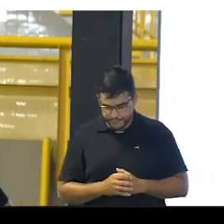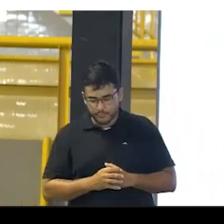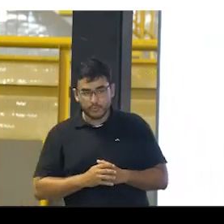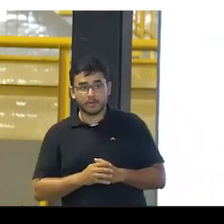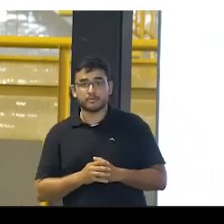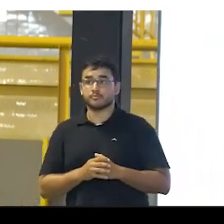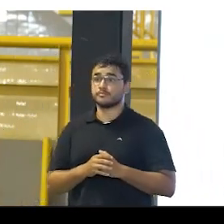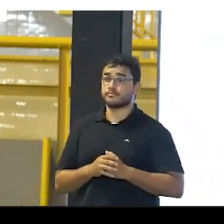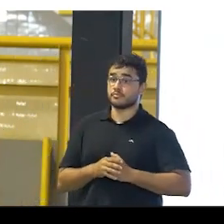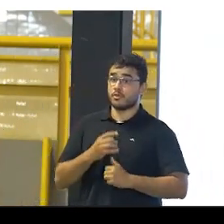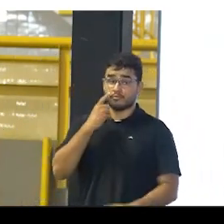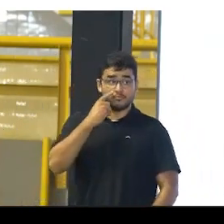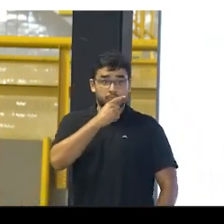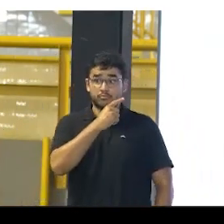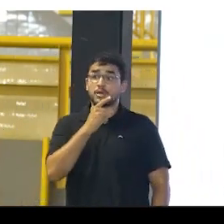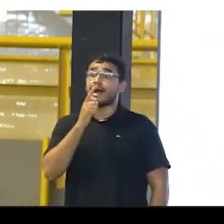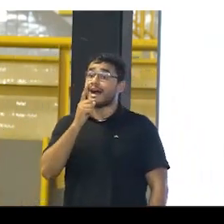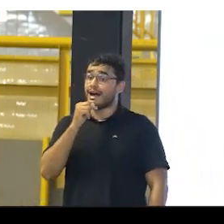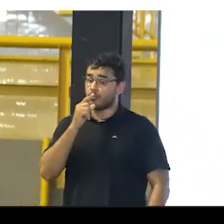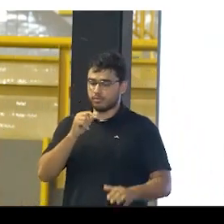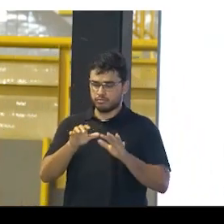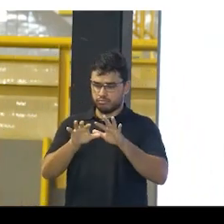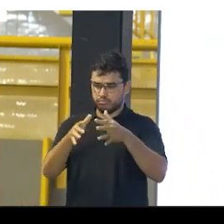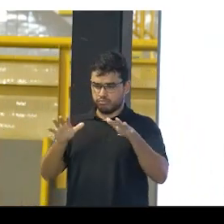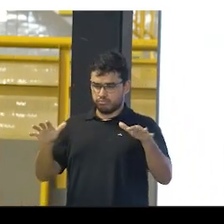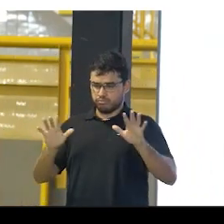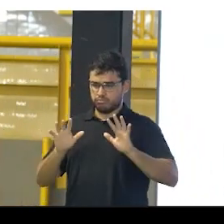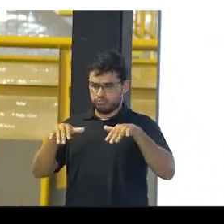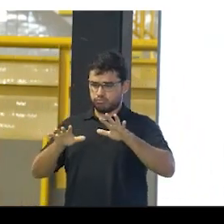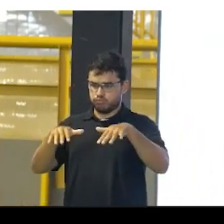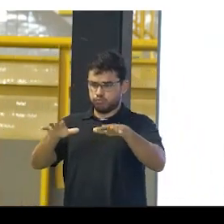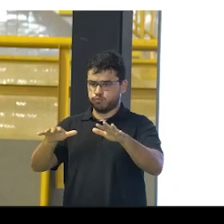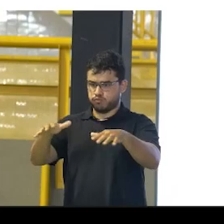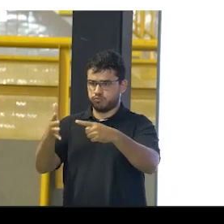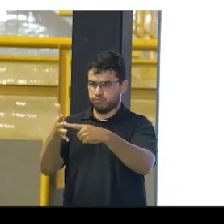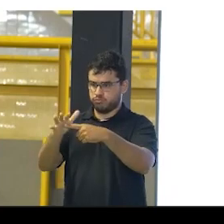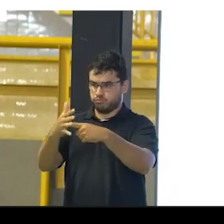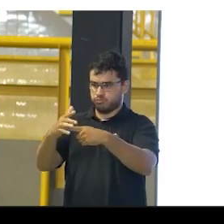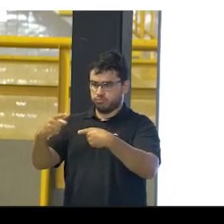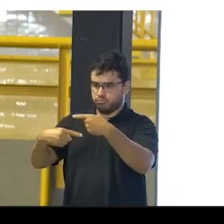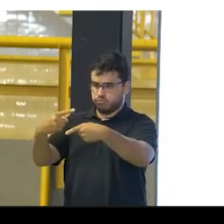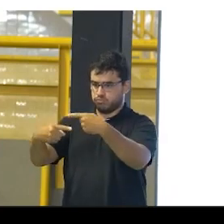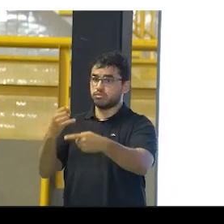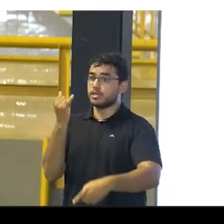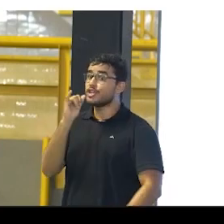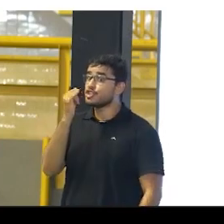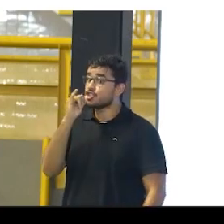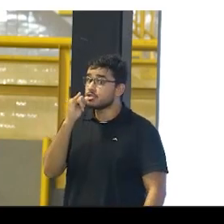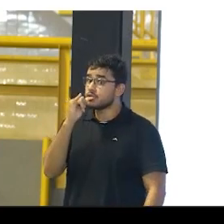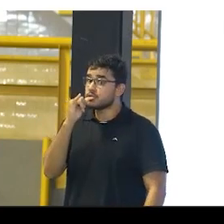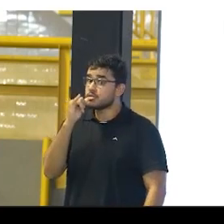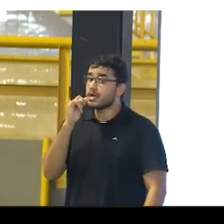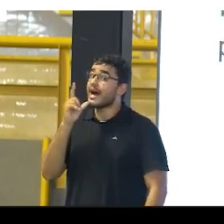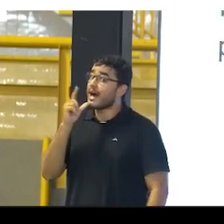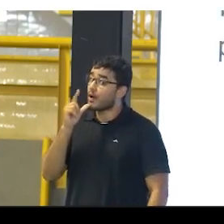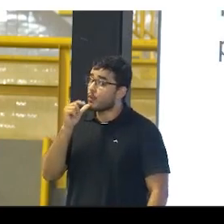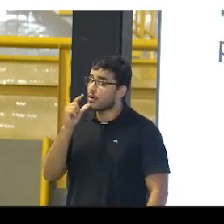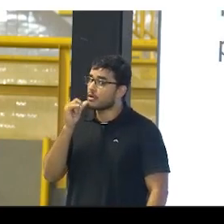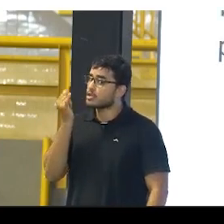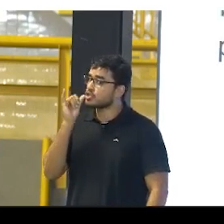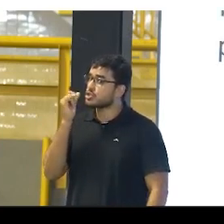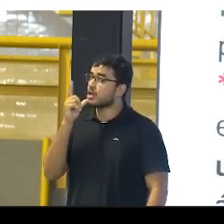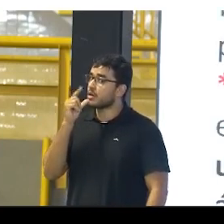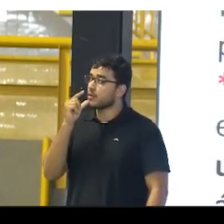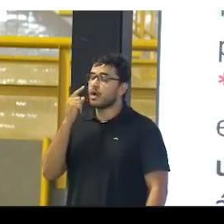Então, ela, para o nosso caso, ela é convencional. A nível mundial, ela ainda é uma alternativa. Certo? Aí você tem o